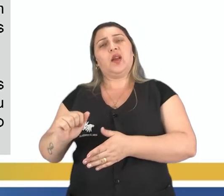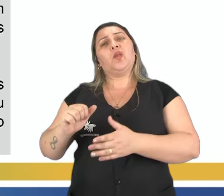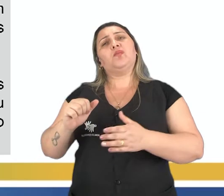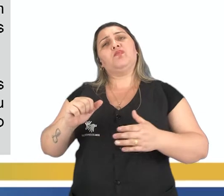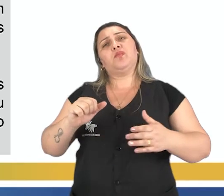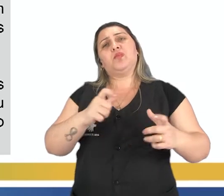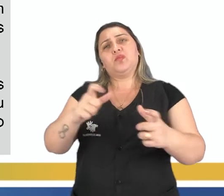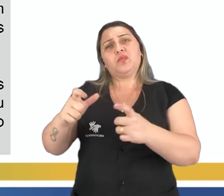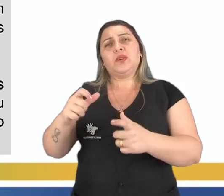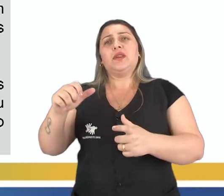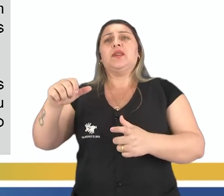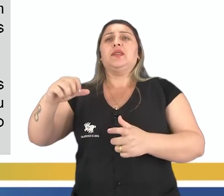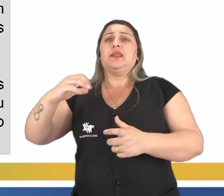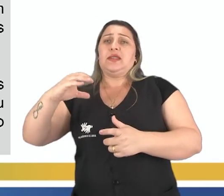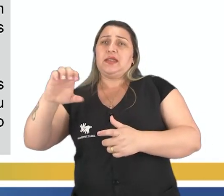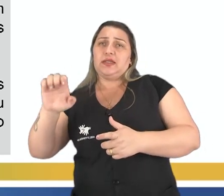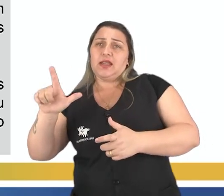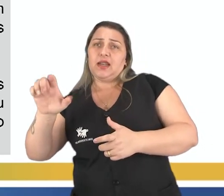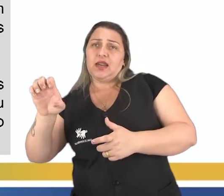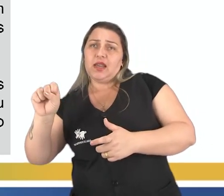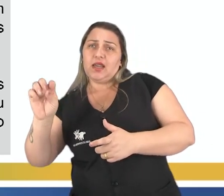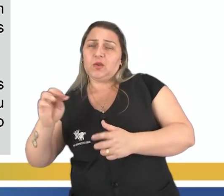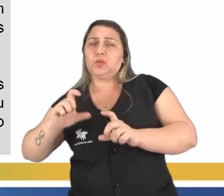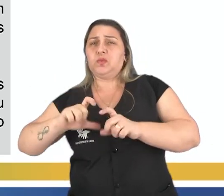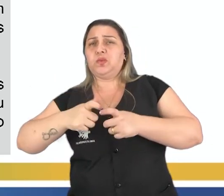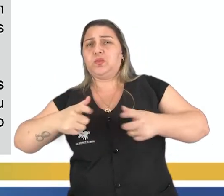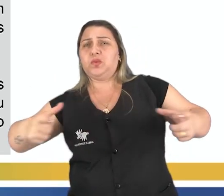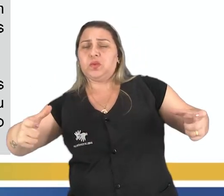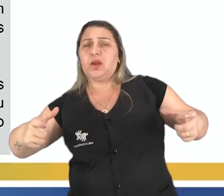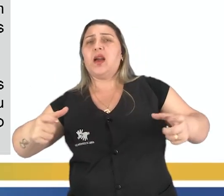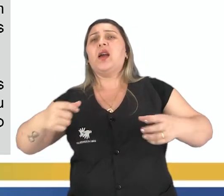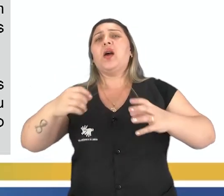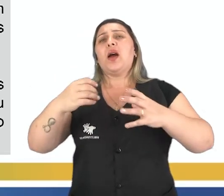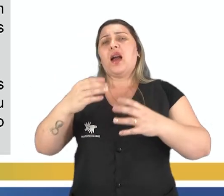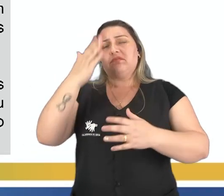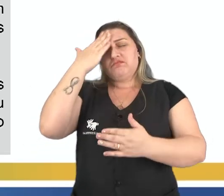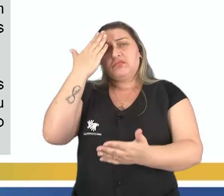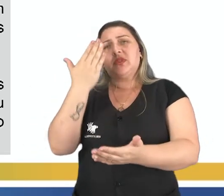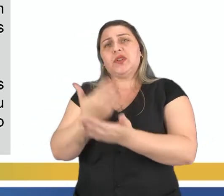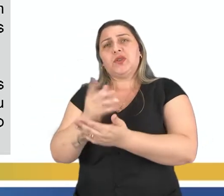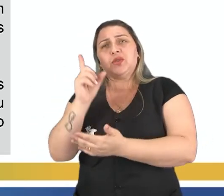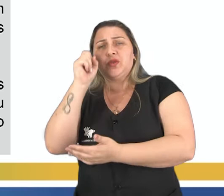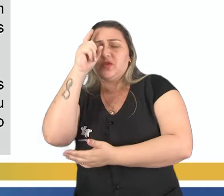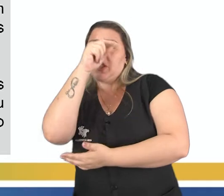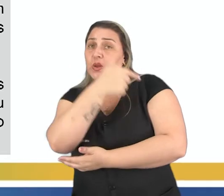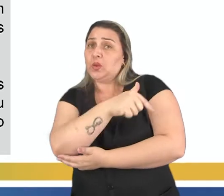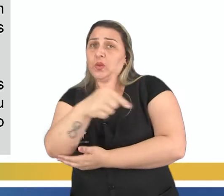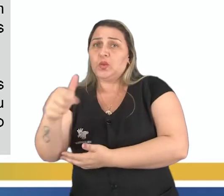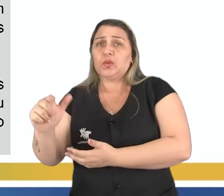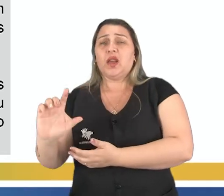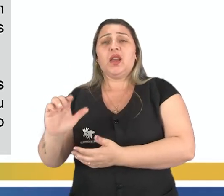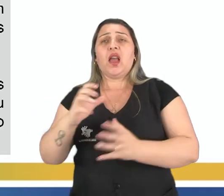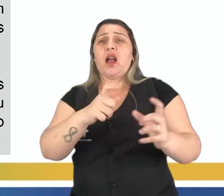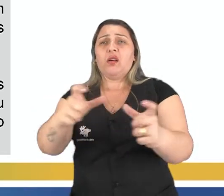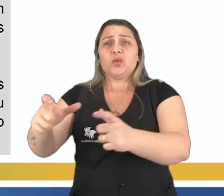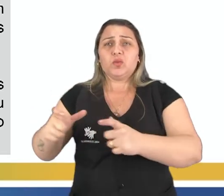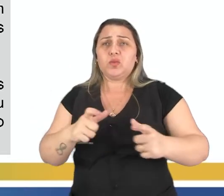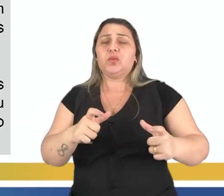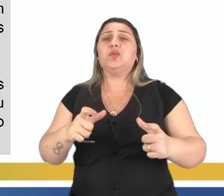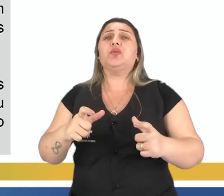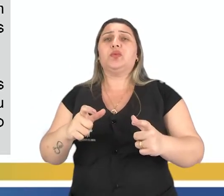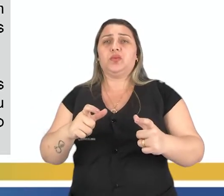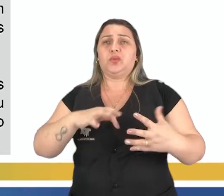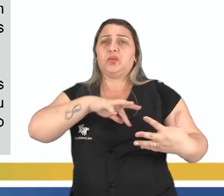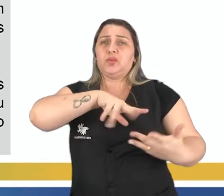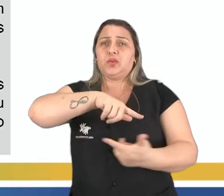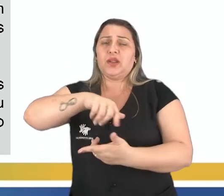celestes, e diante da vastidão do universo, muitos acreditam ser difícil não existir em algum lugar um